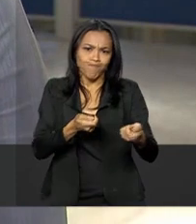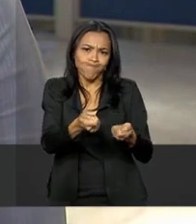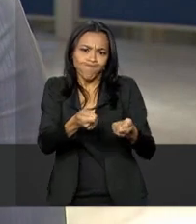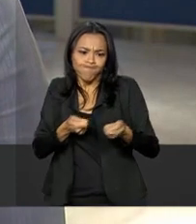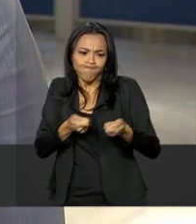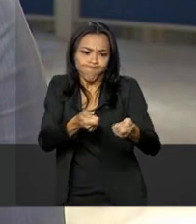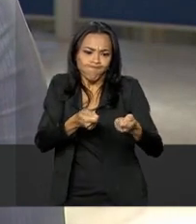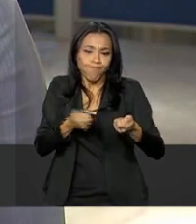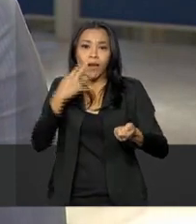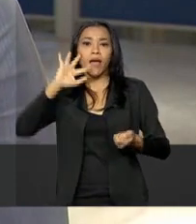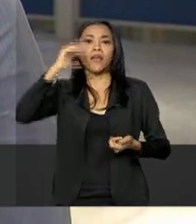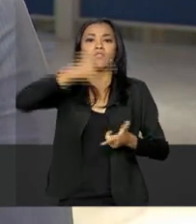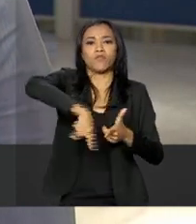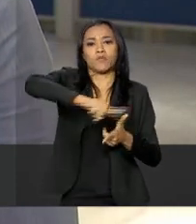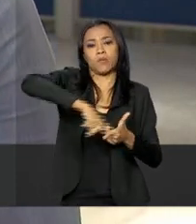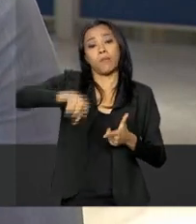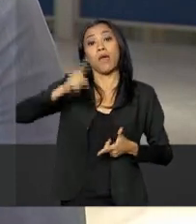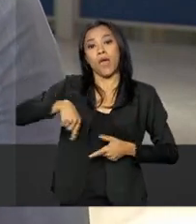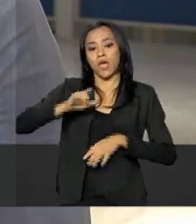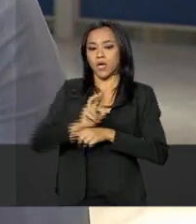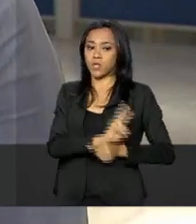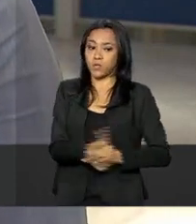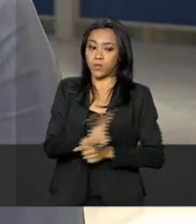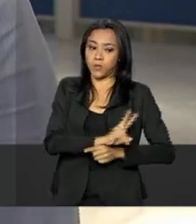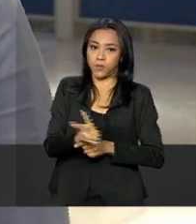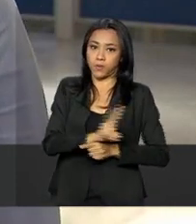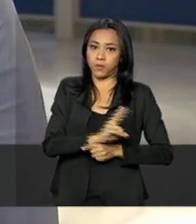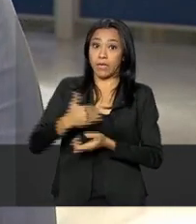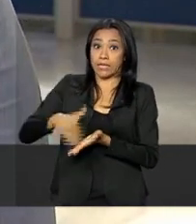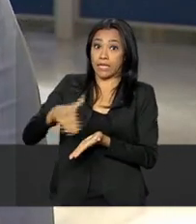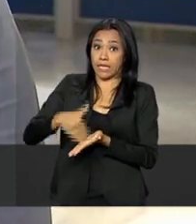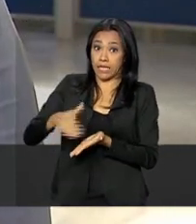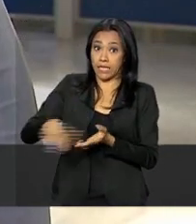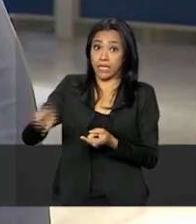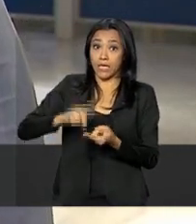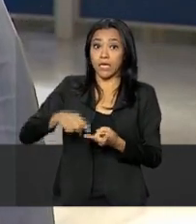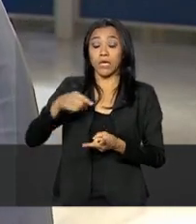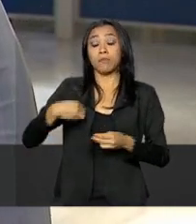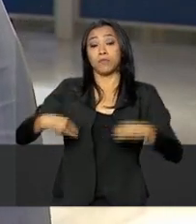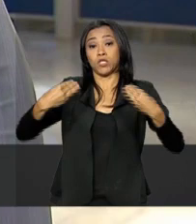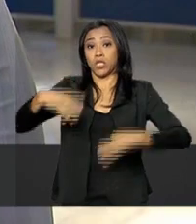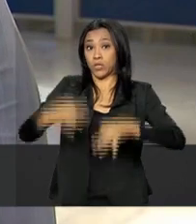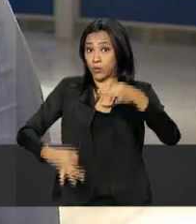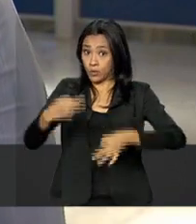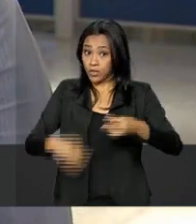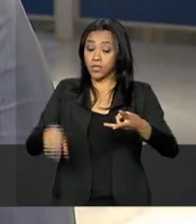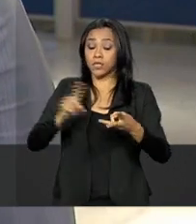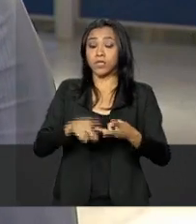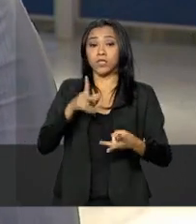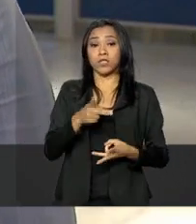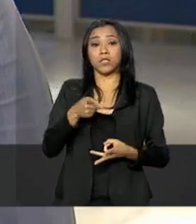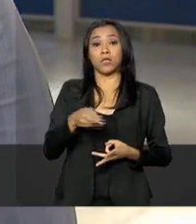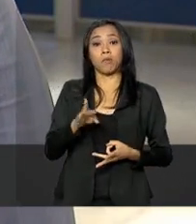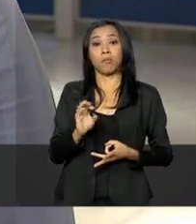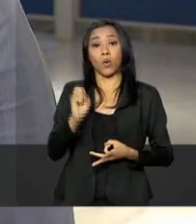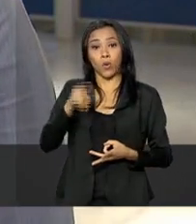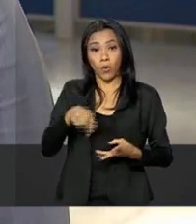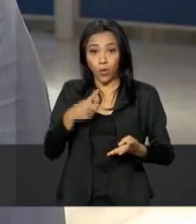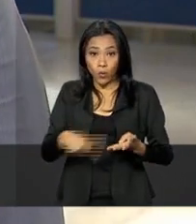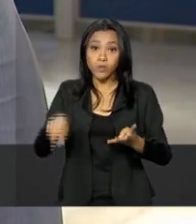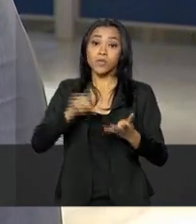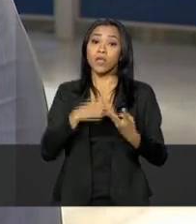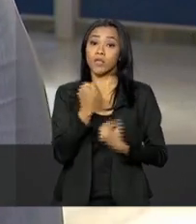página é monitorada pela secretaria nacional do consumidor do ministério da justiça pelos procons pelas defensorias